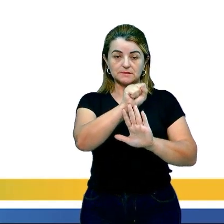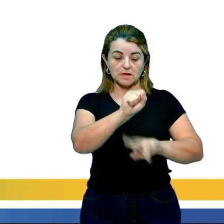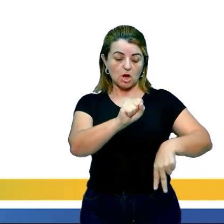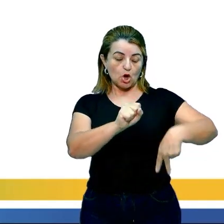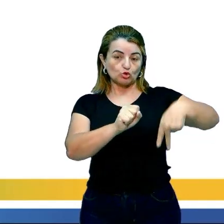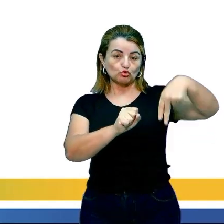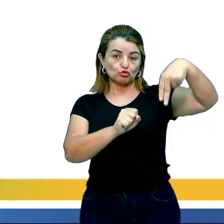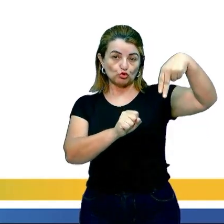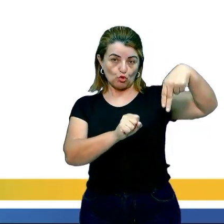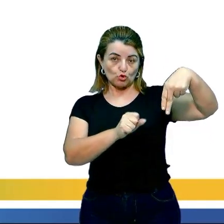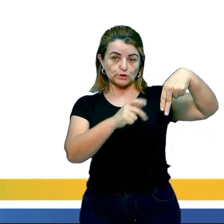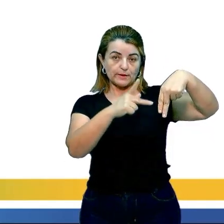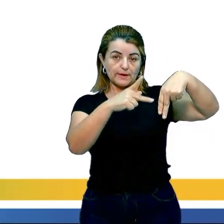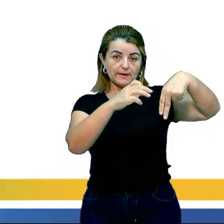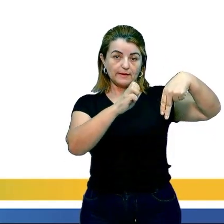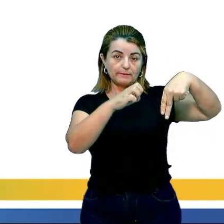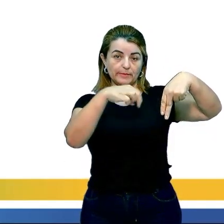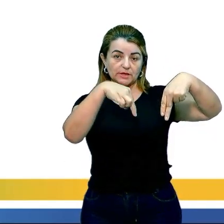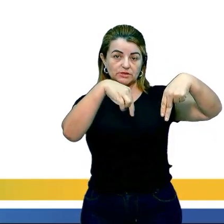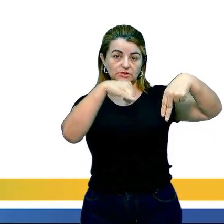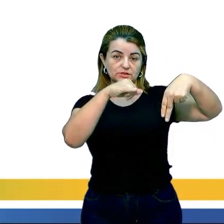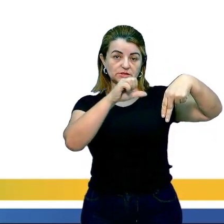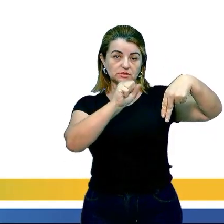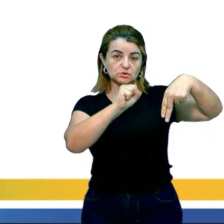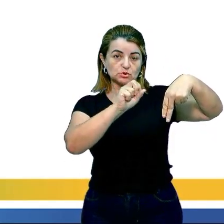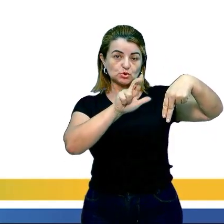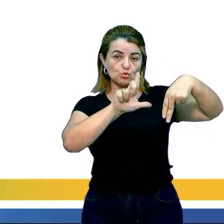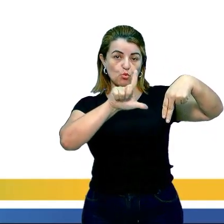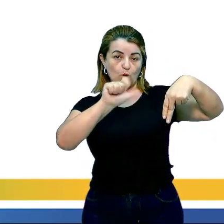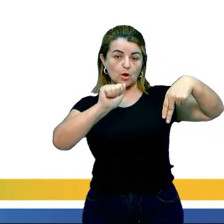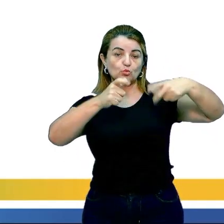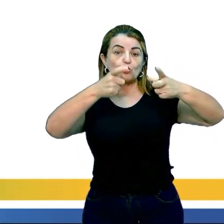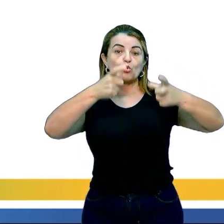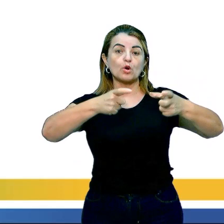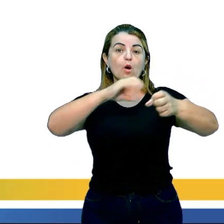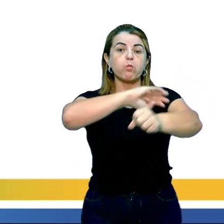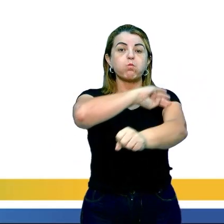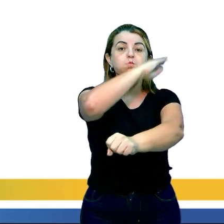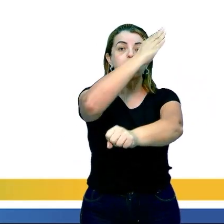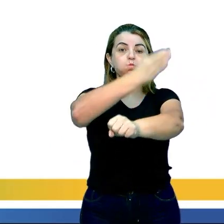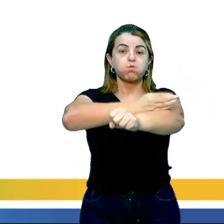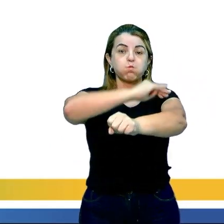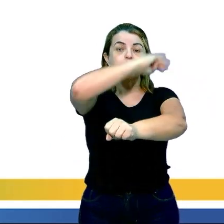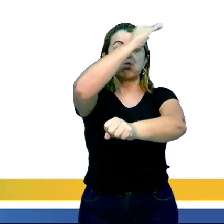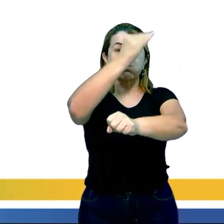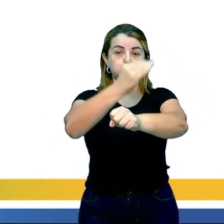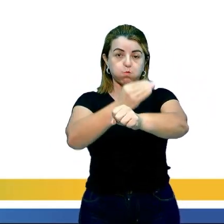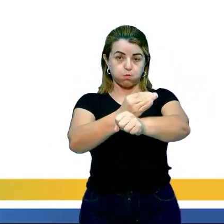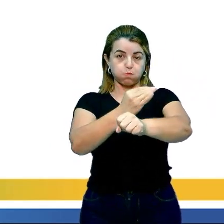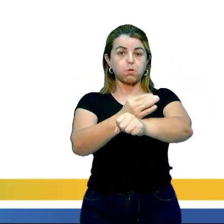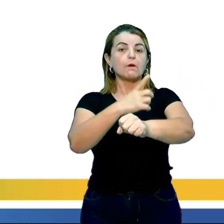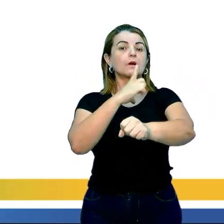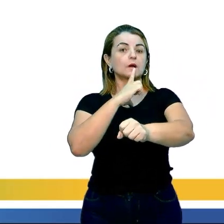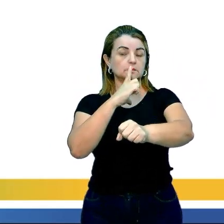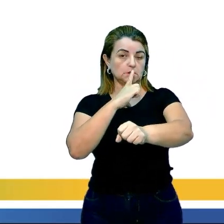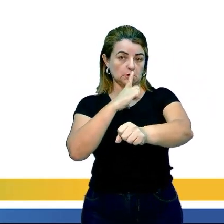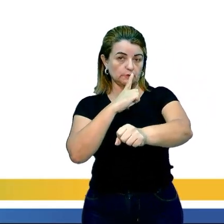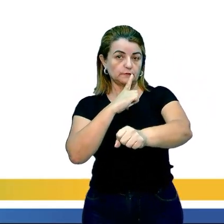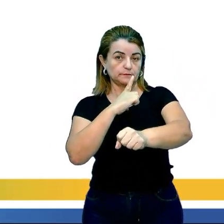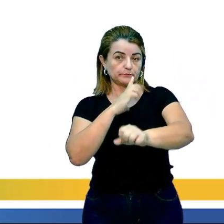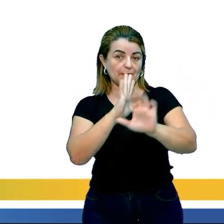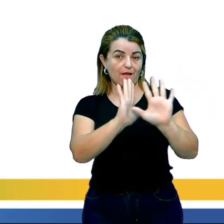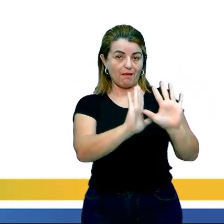da península Ática numa região montanhosa lembra que nós falamos lá na nossa aula né de Grécia antiga sobre